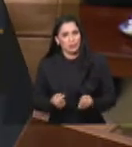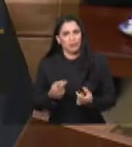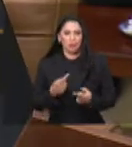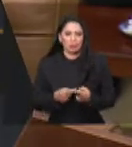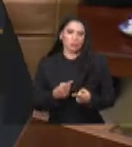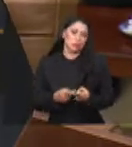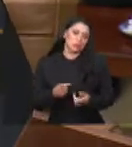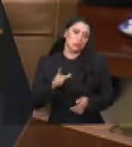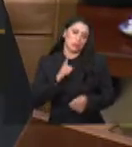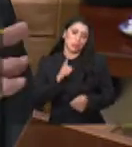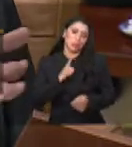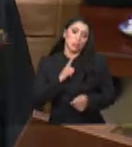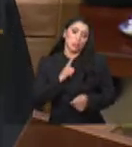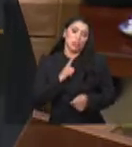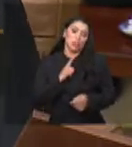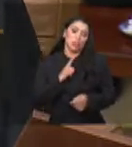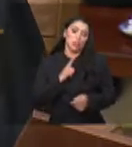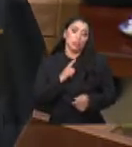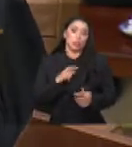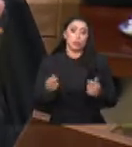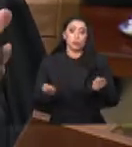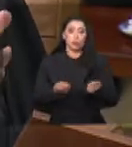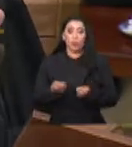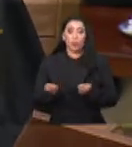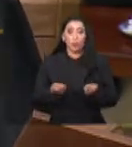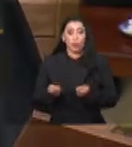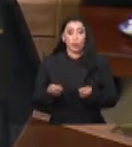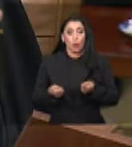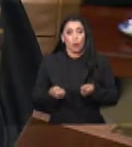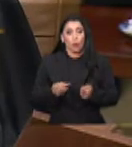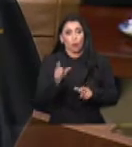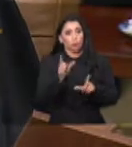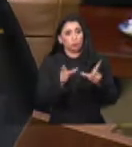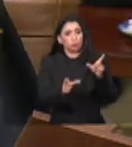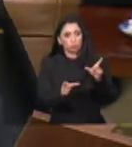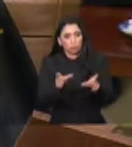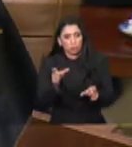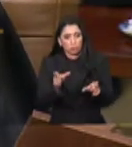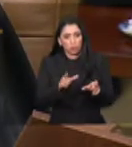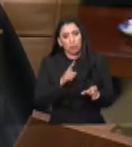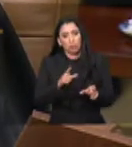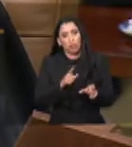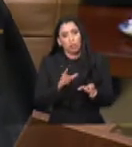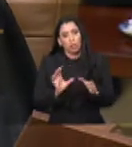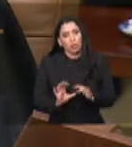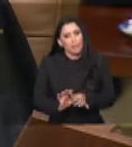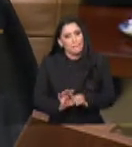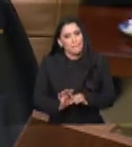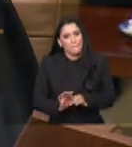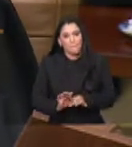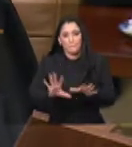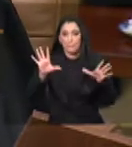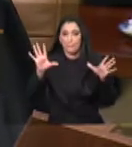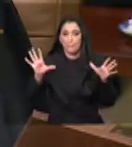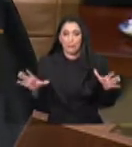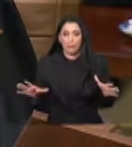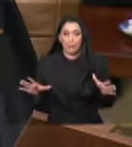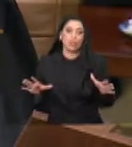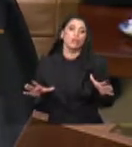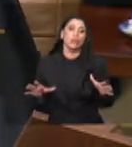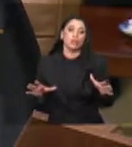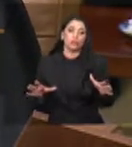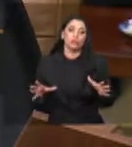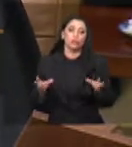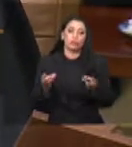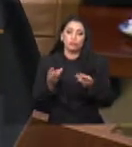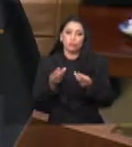temos Talvez um controle abstrato mas um dos mais abertos senão o mais aberto do mundo não